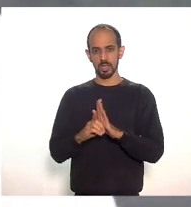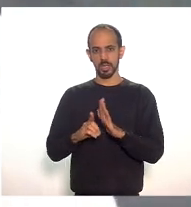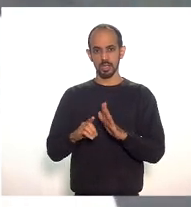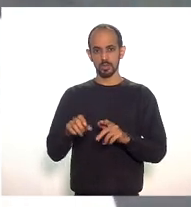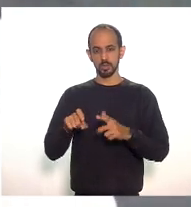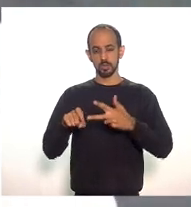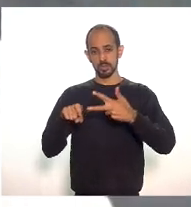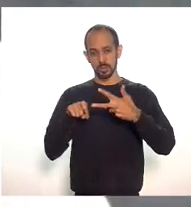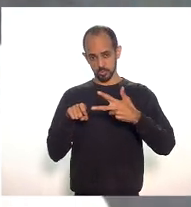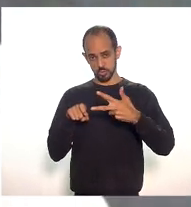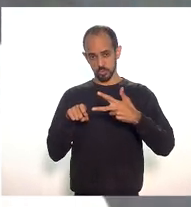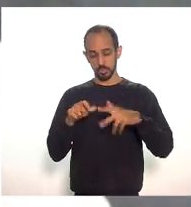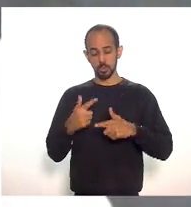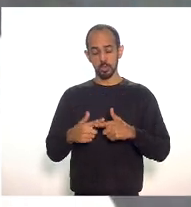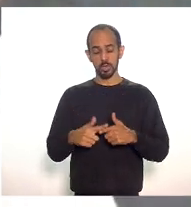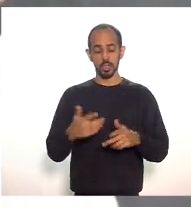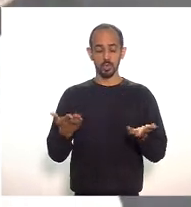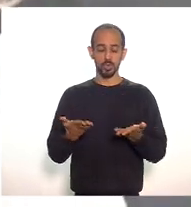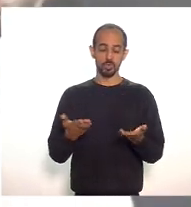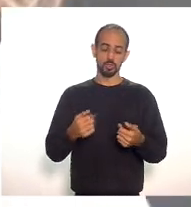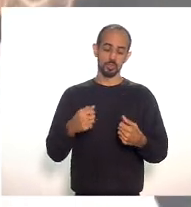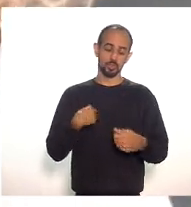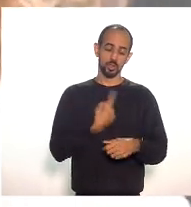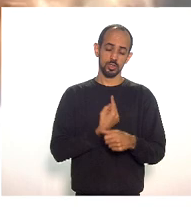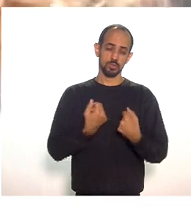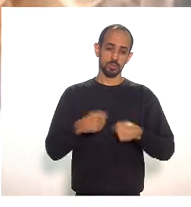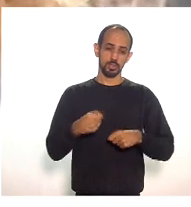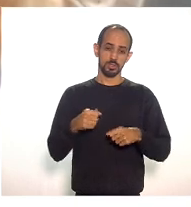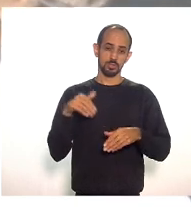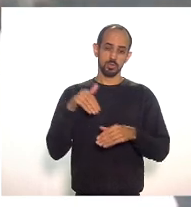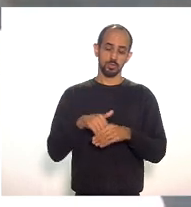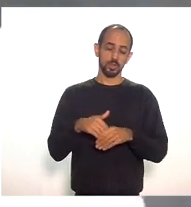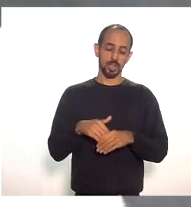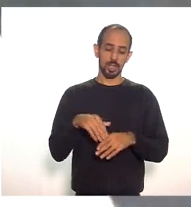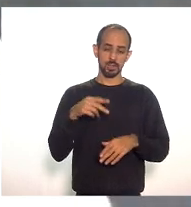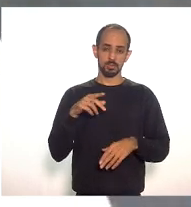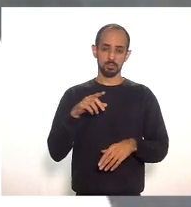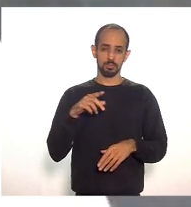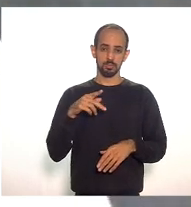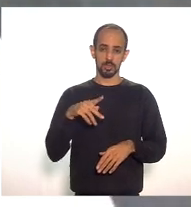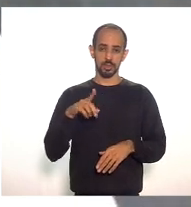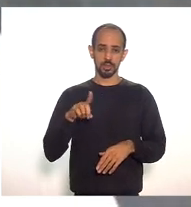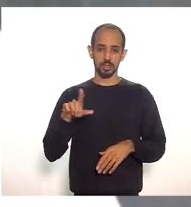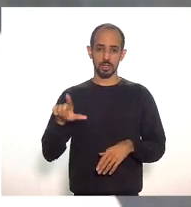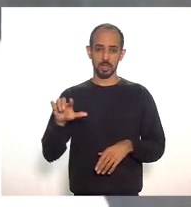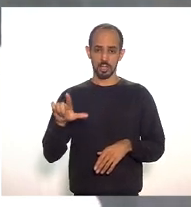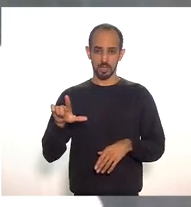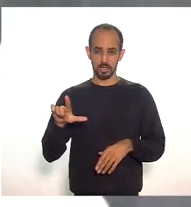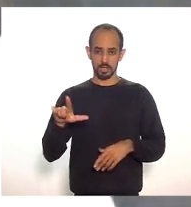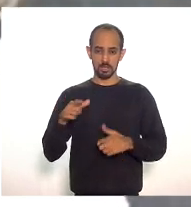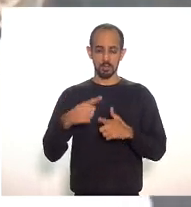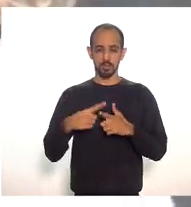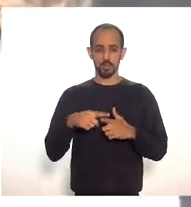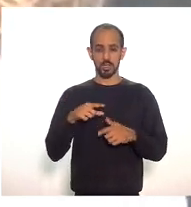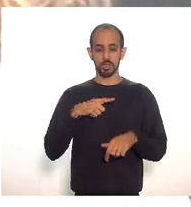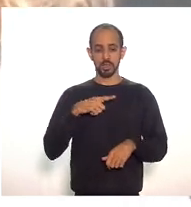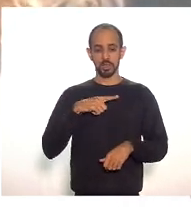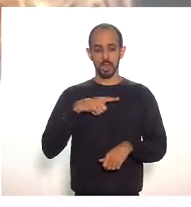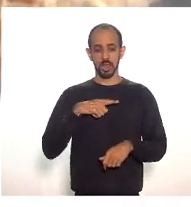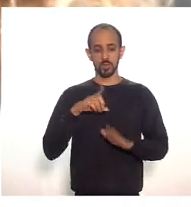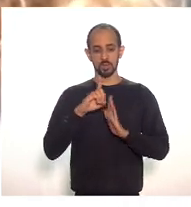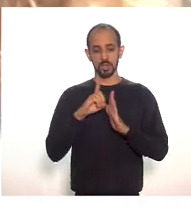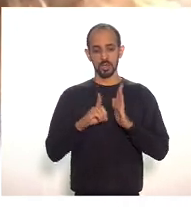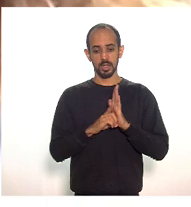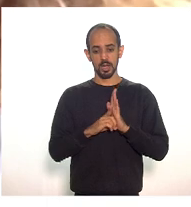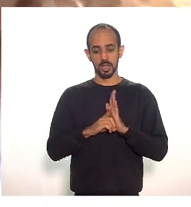porque hoje a gente precisa botar esse pdl precisamos porque a um decreto legislativo